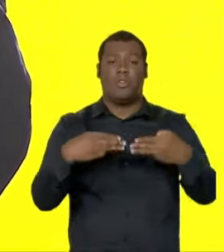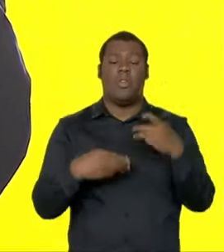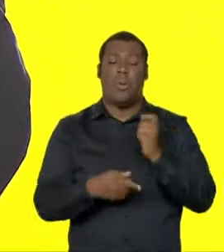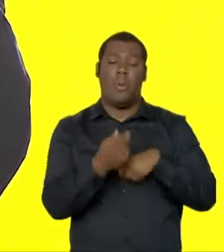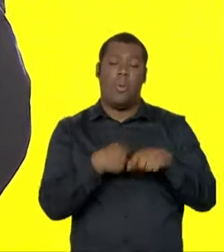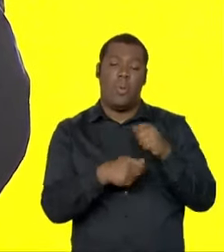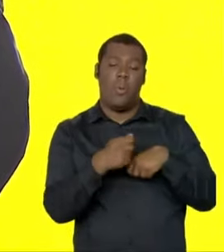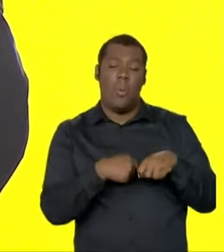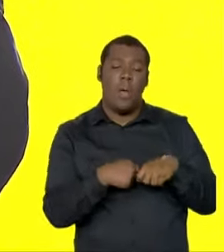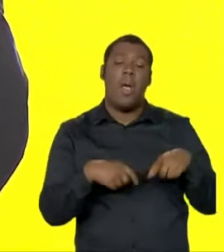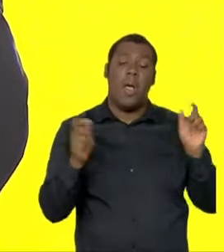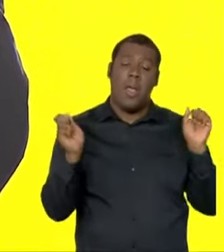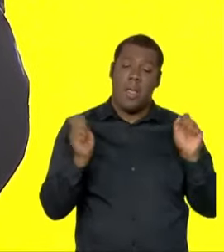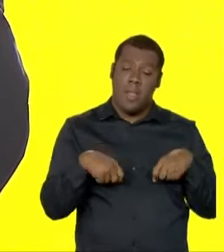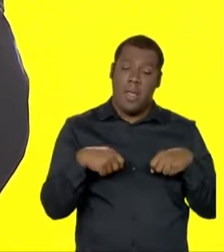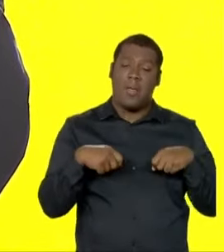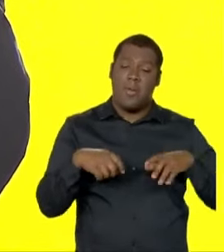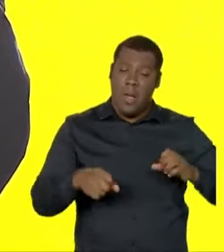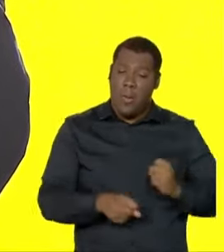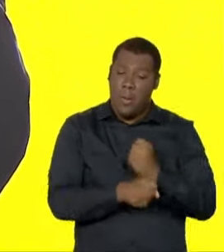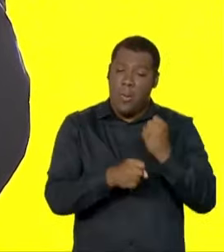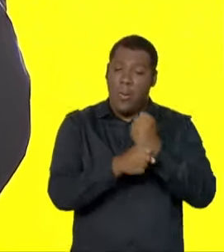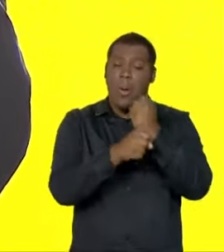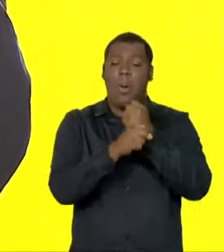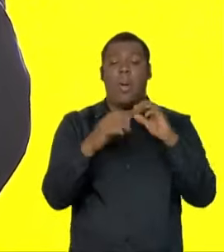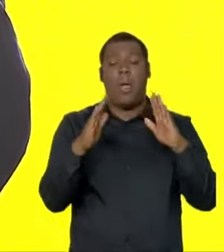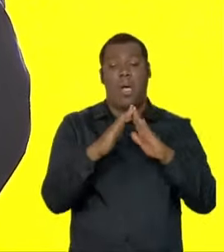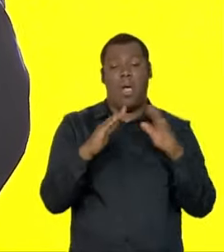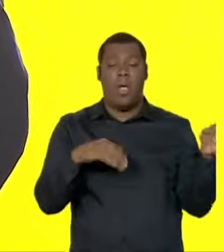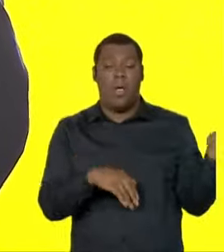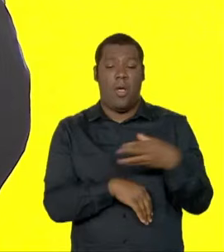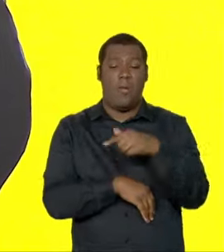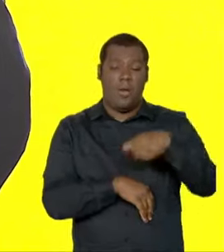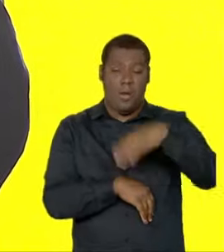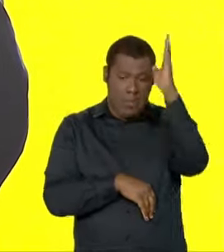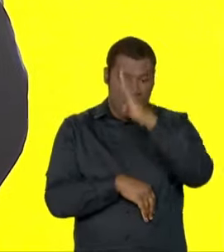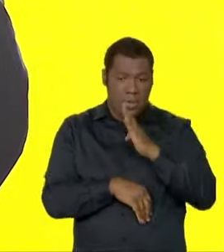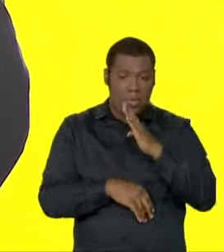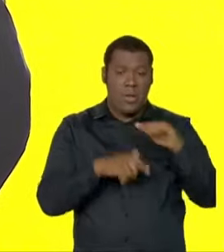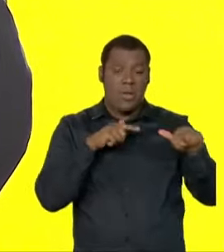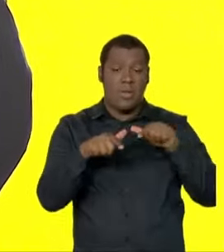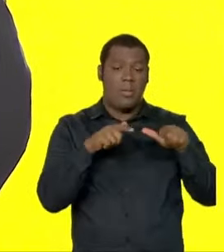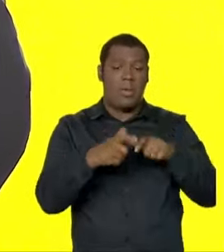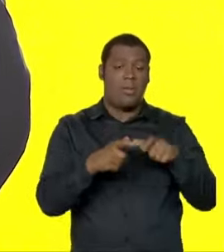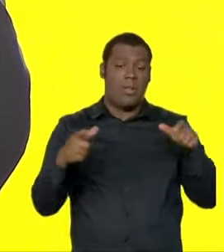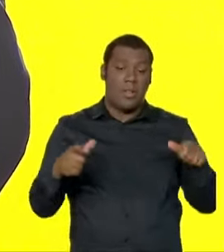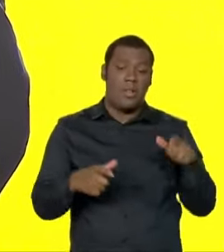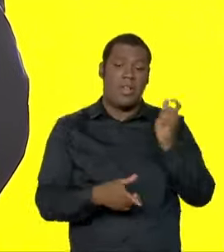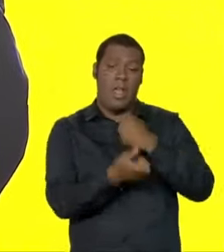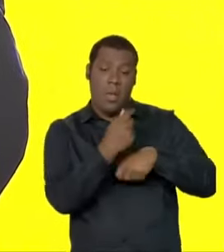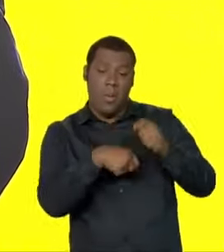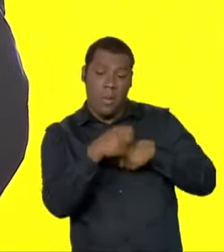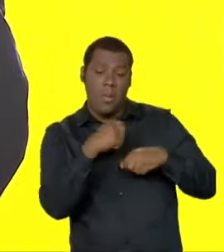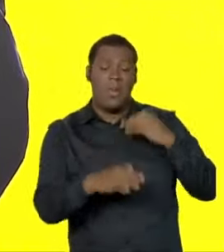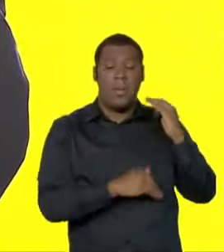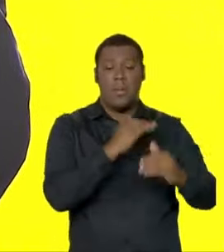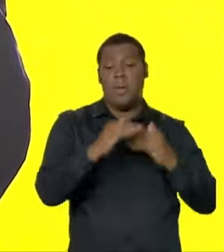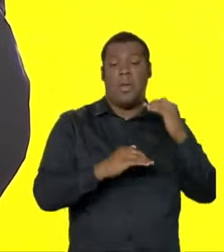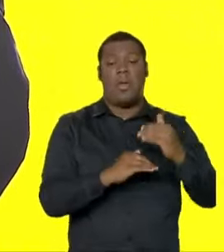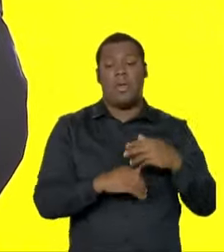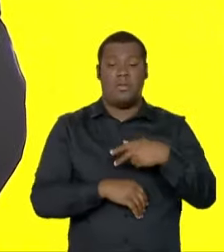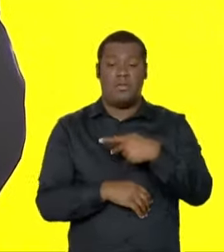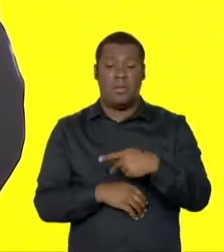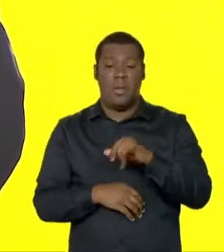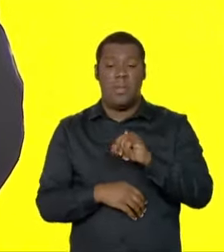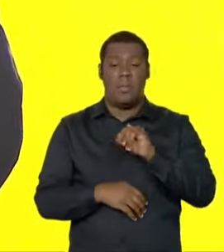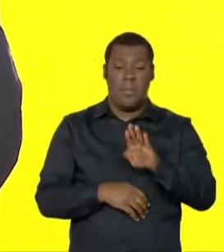vá trazer muitas novas unidades para o Brasil, empregos, mais uma vez, crescimento econômico e PIB. Em alguns países, presidente, a indústria da